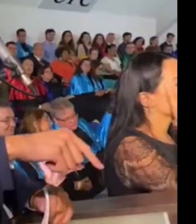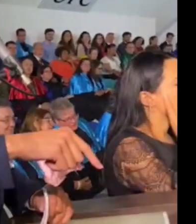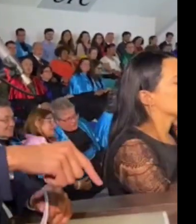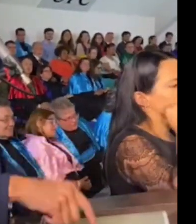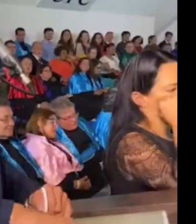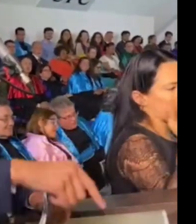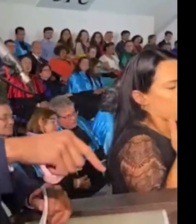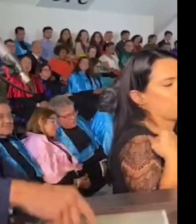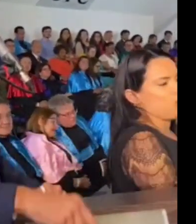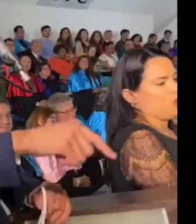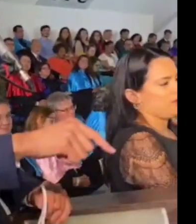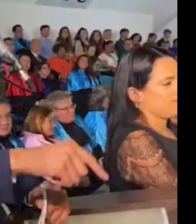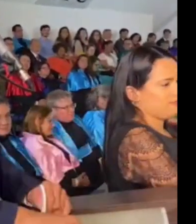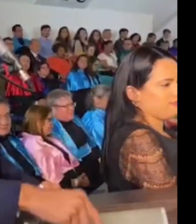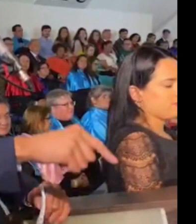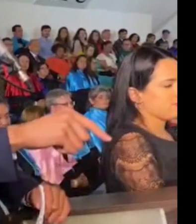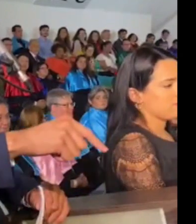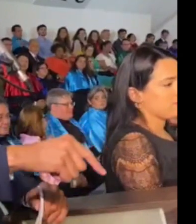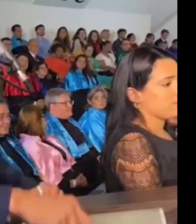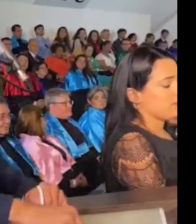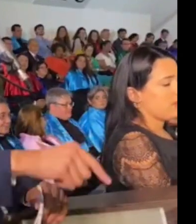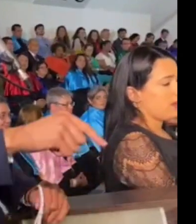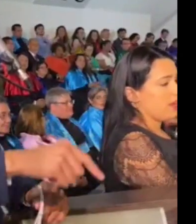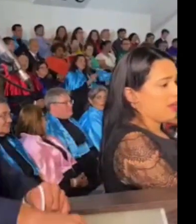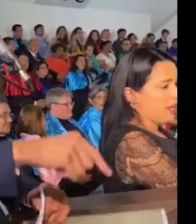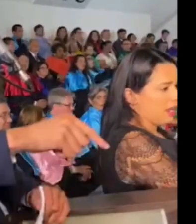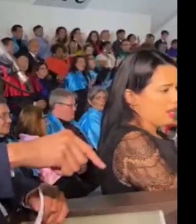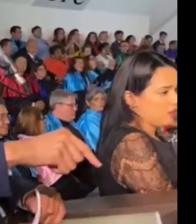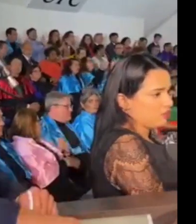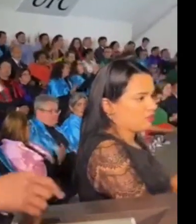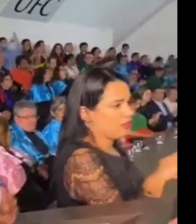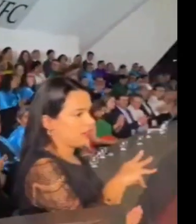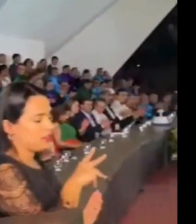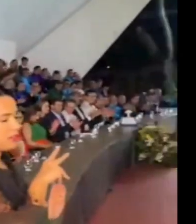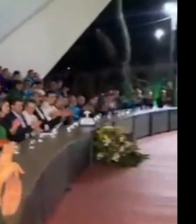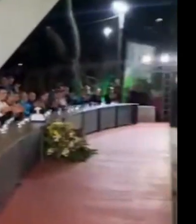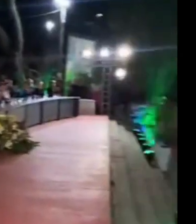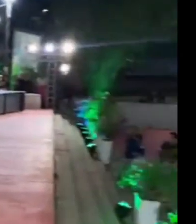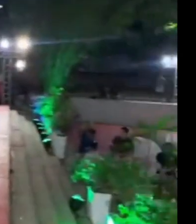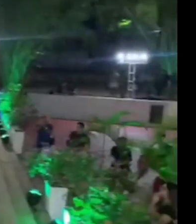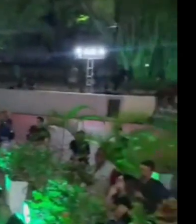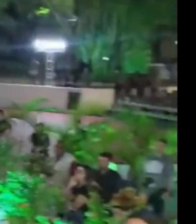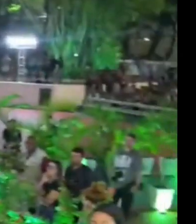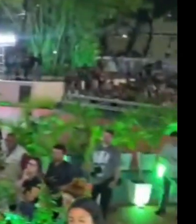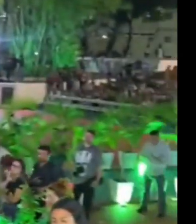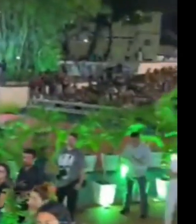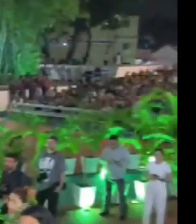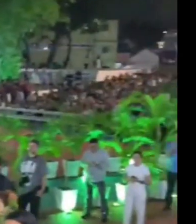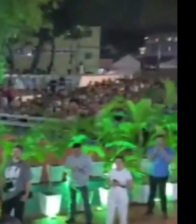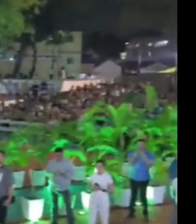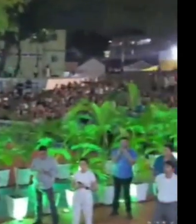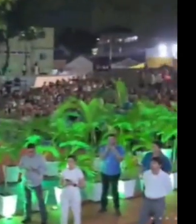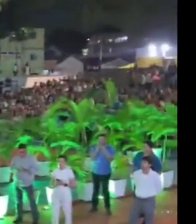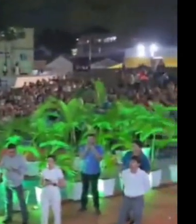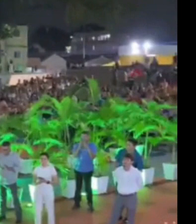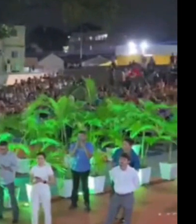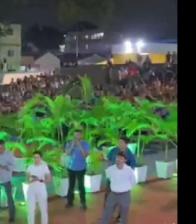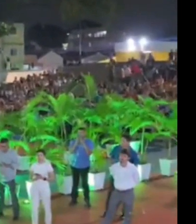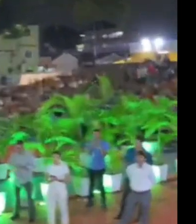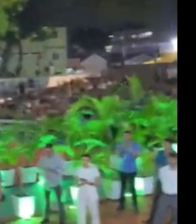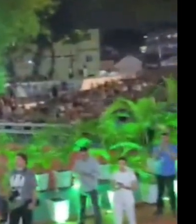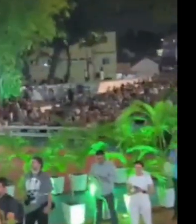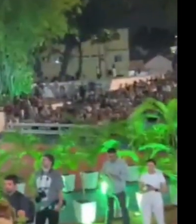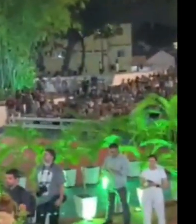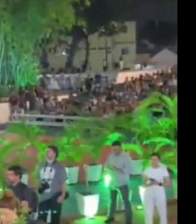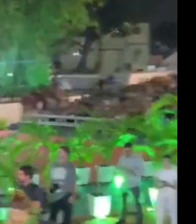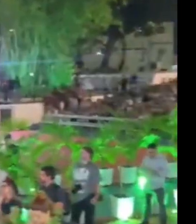trabalhar para acabar com a lista triste das universidades federais desse país, para que nunca mais aconteça o